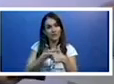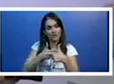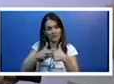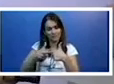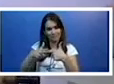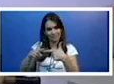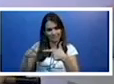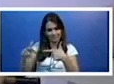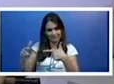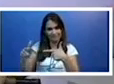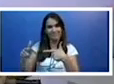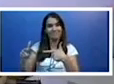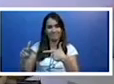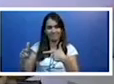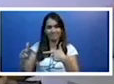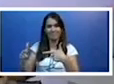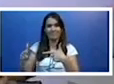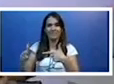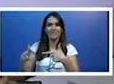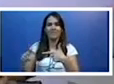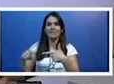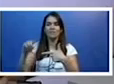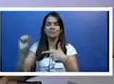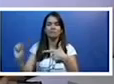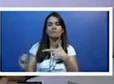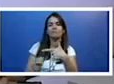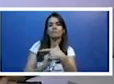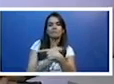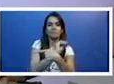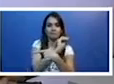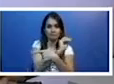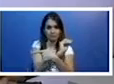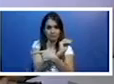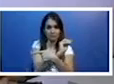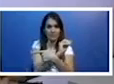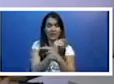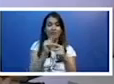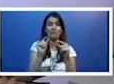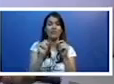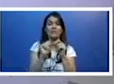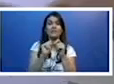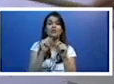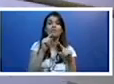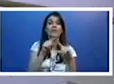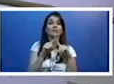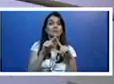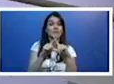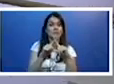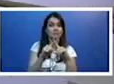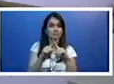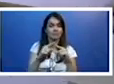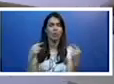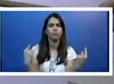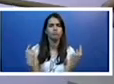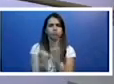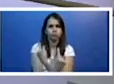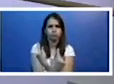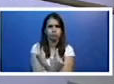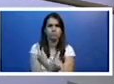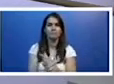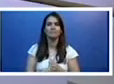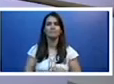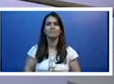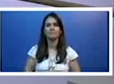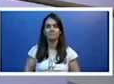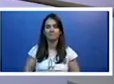Eu vou passar ele para o lado esquerdo do sinal de igual, fazendo uma conta de vezes. Então vai ficar